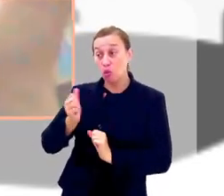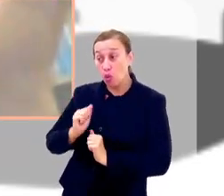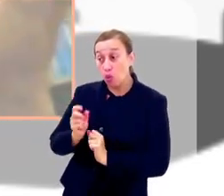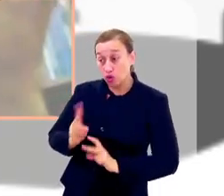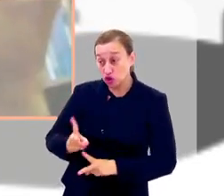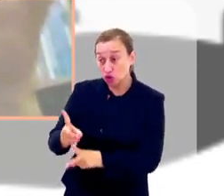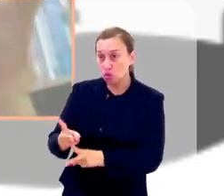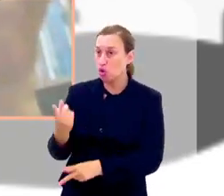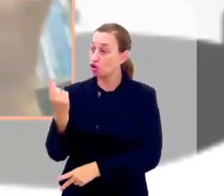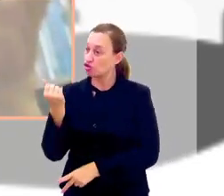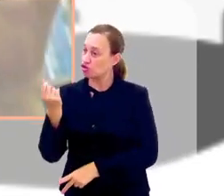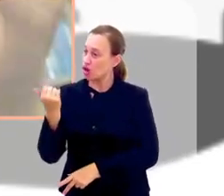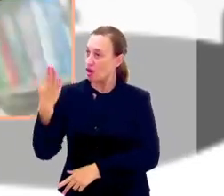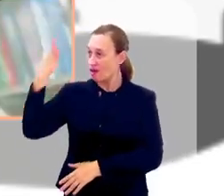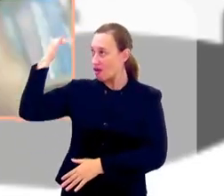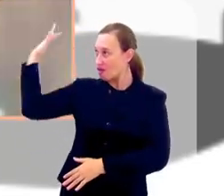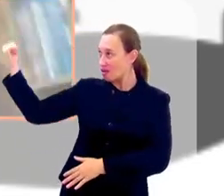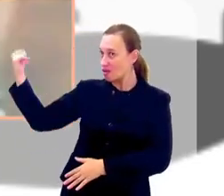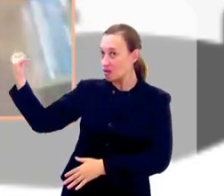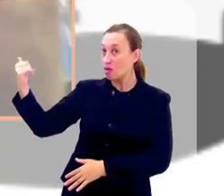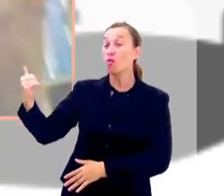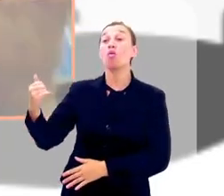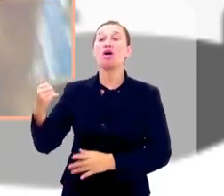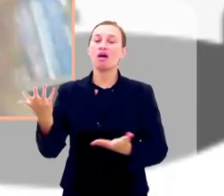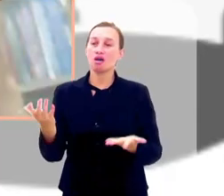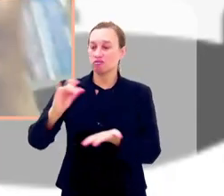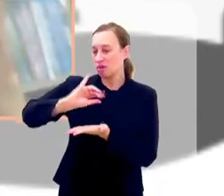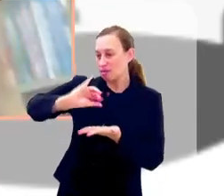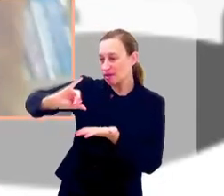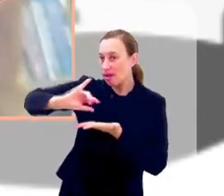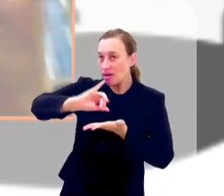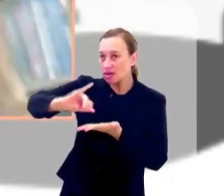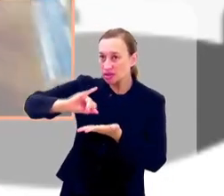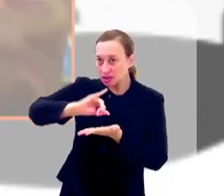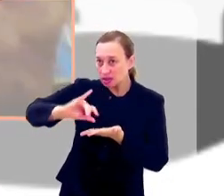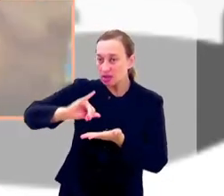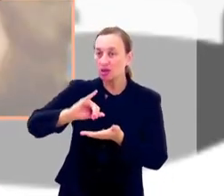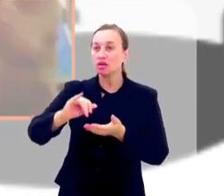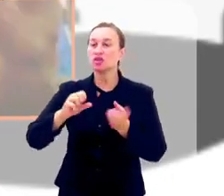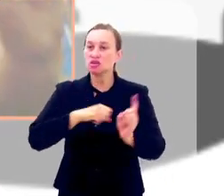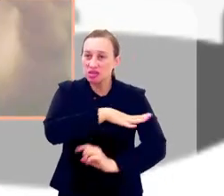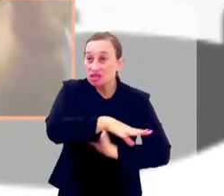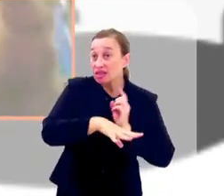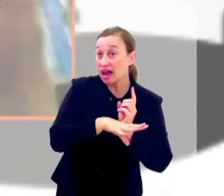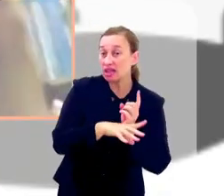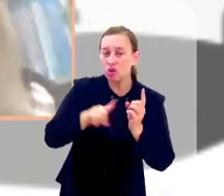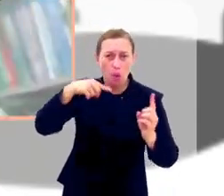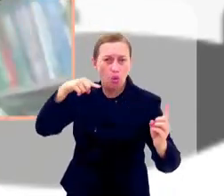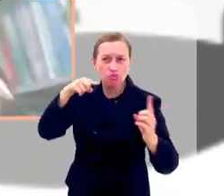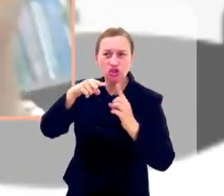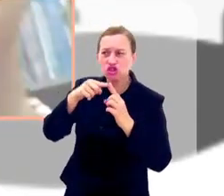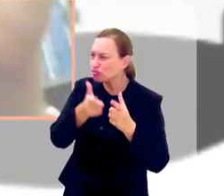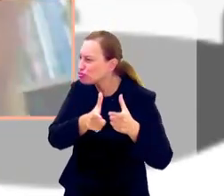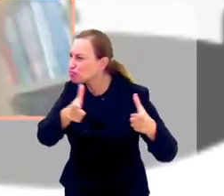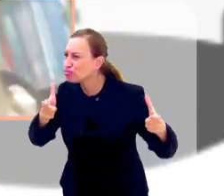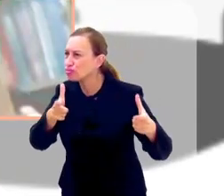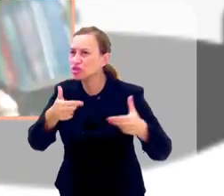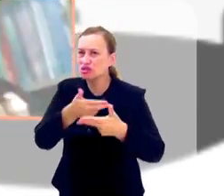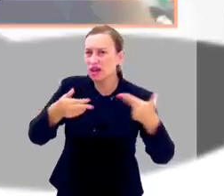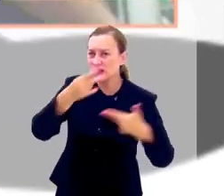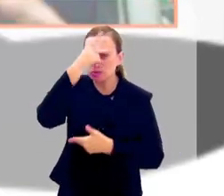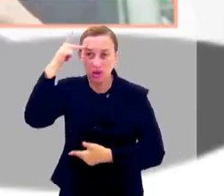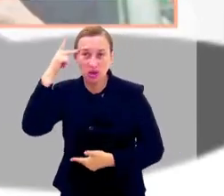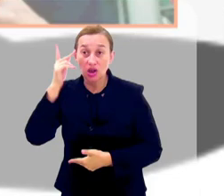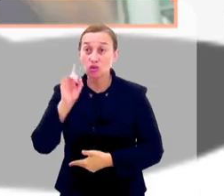gente continua com dinheiro e fama numa sociedade que é capitalista, como grandes centros de objetivo, né, de